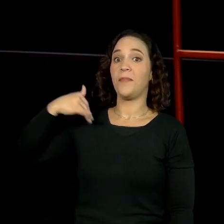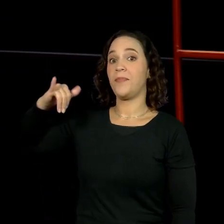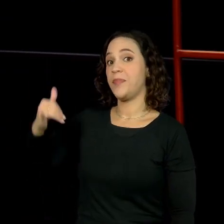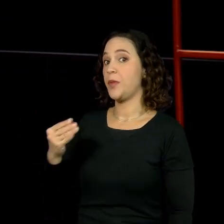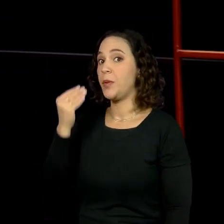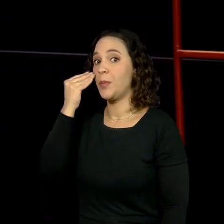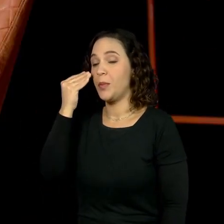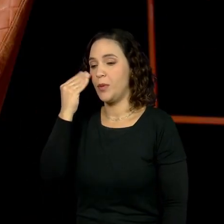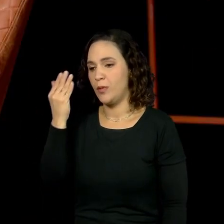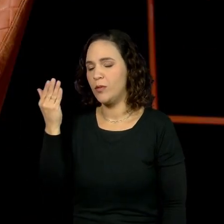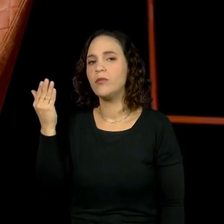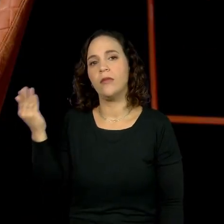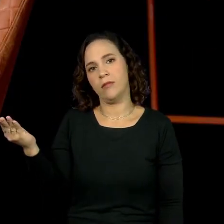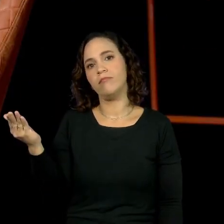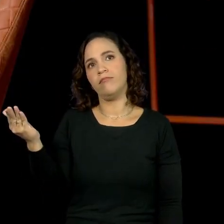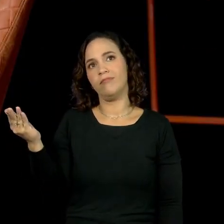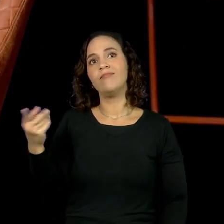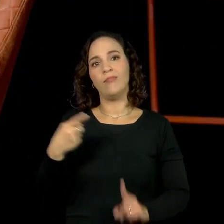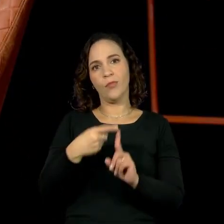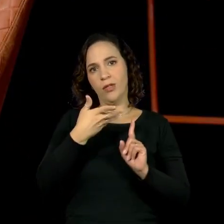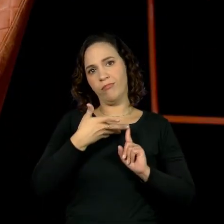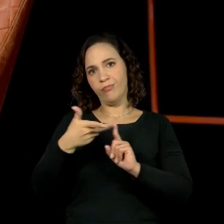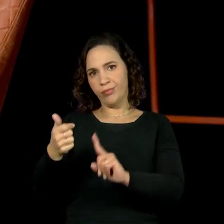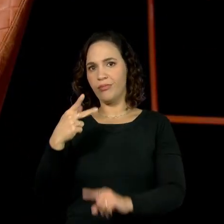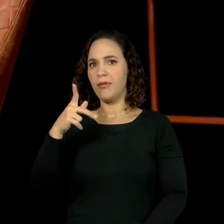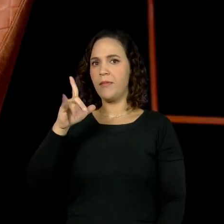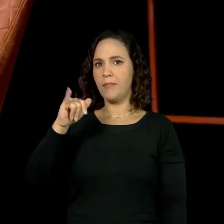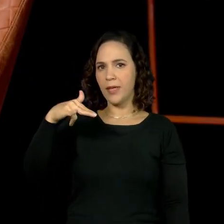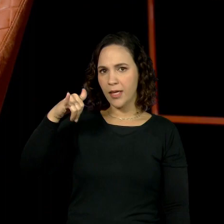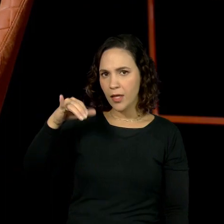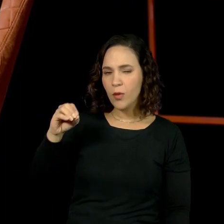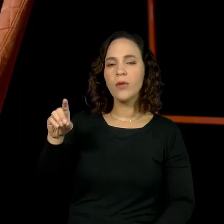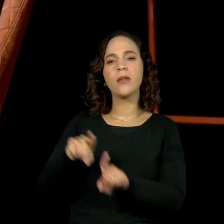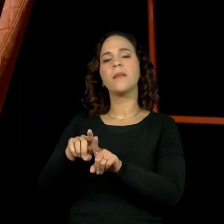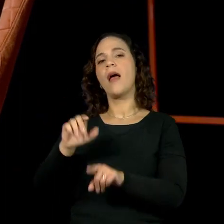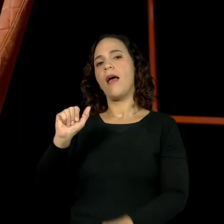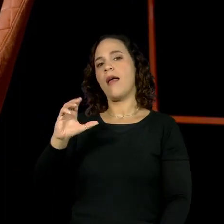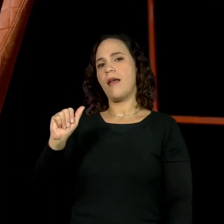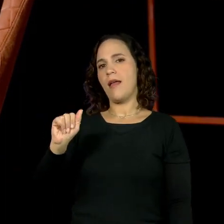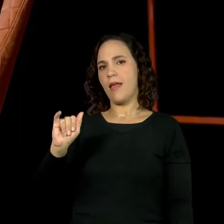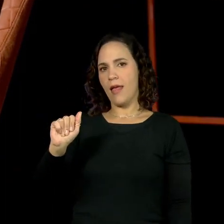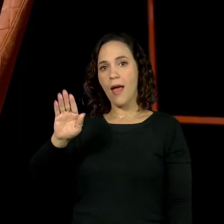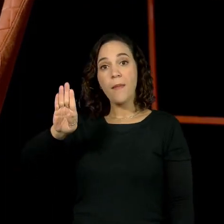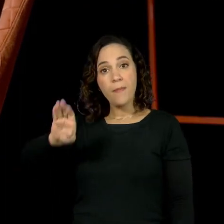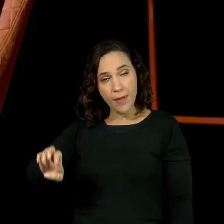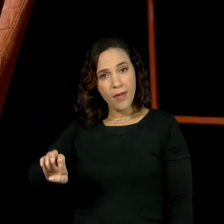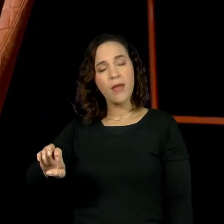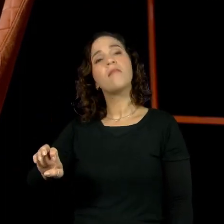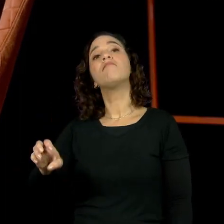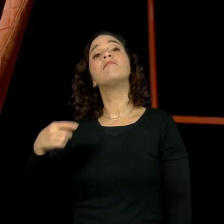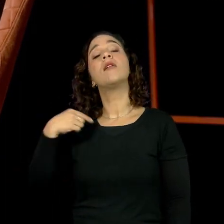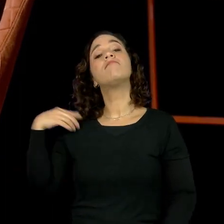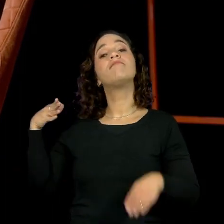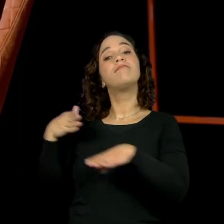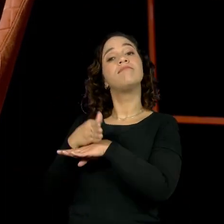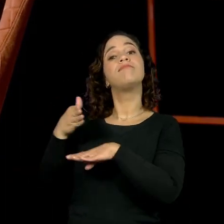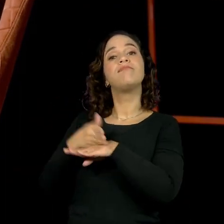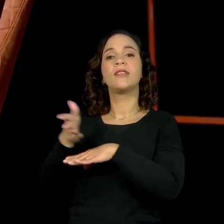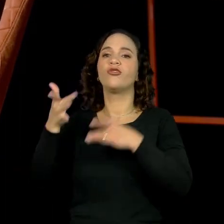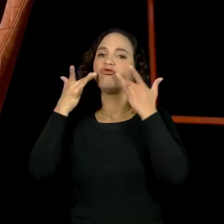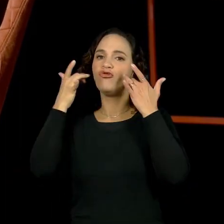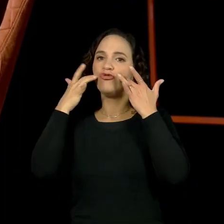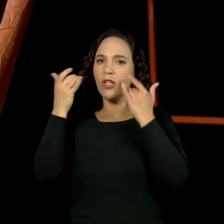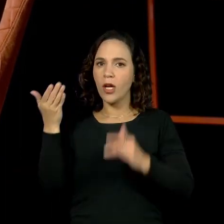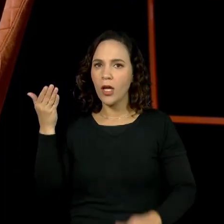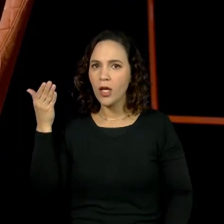oportunidade, levado pelo próprio Plínio, pelo Acaiabe também, a me encaixar, fazer parte desse elenco